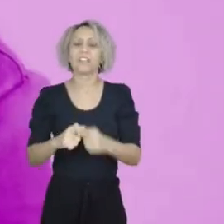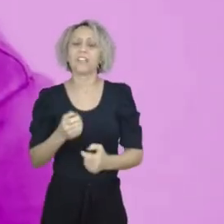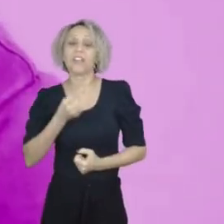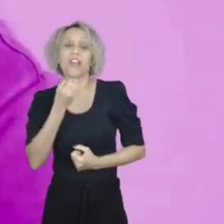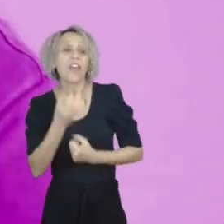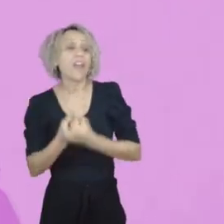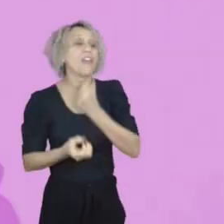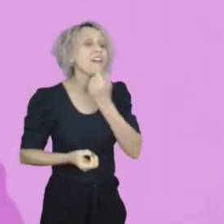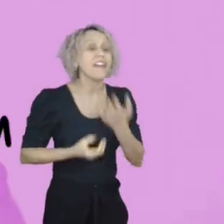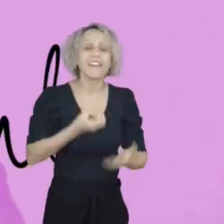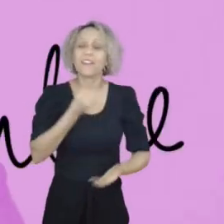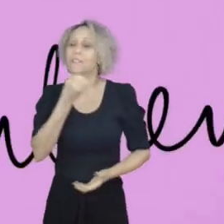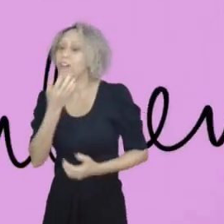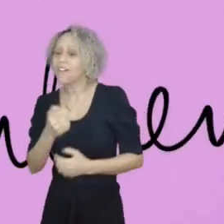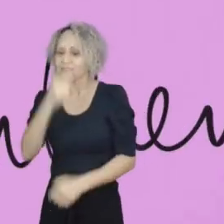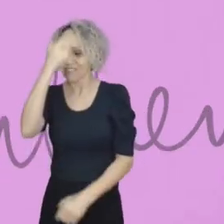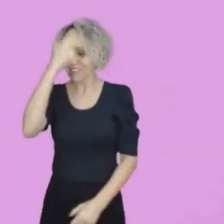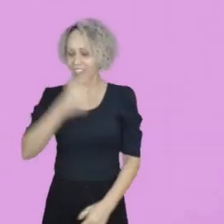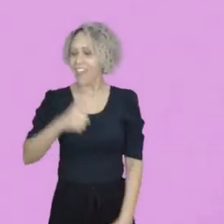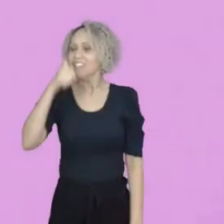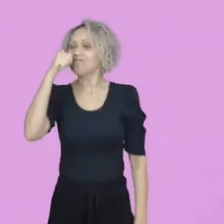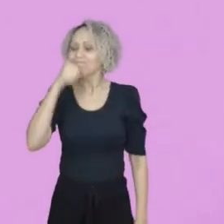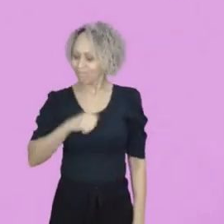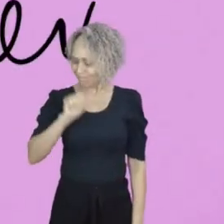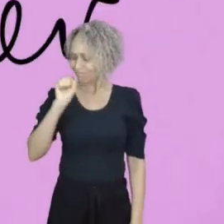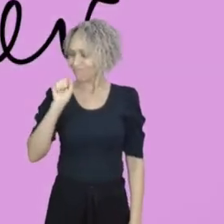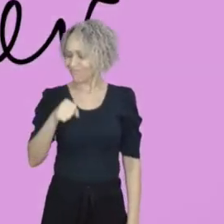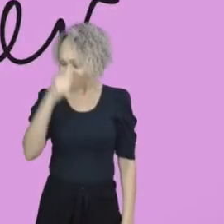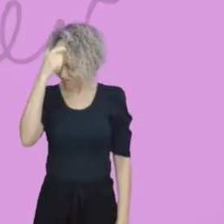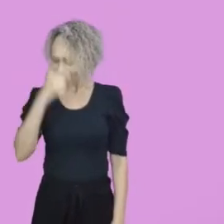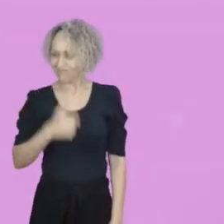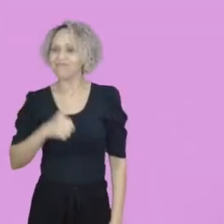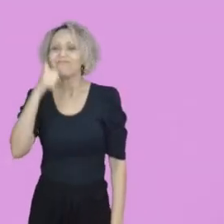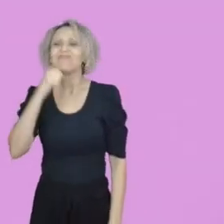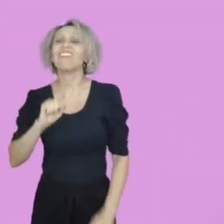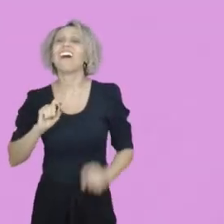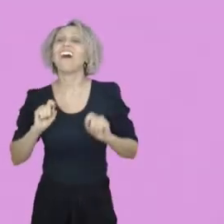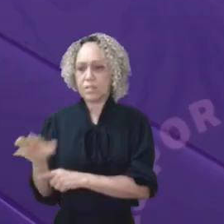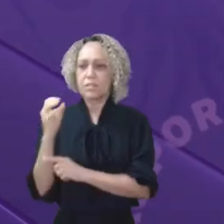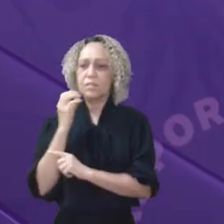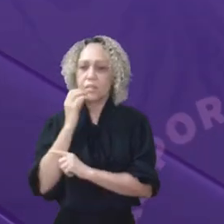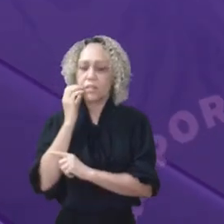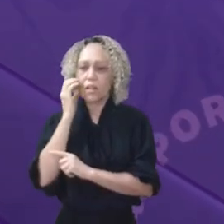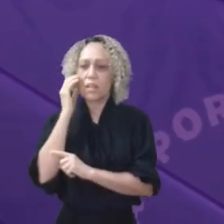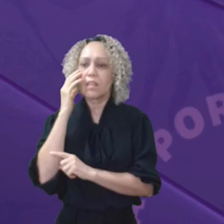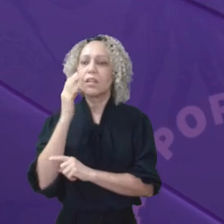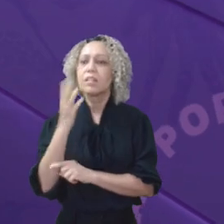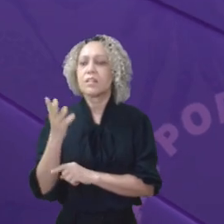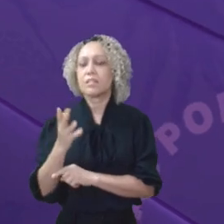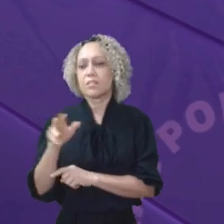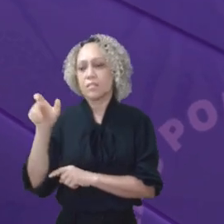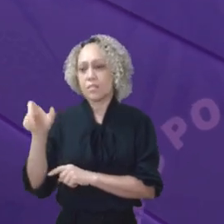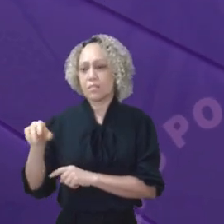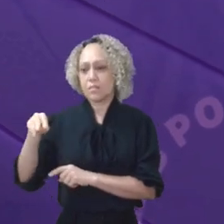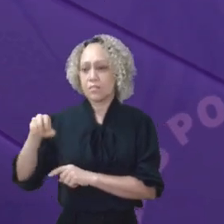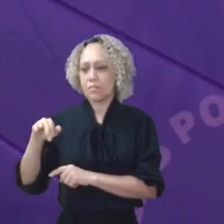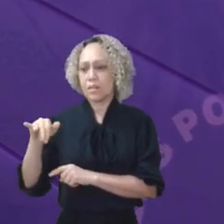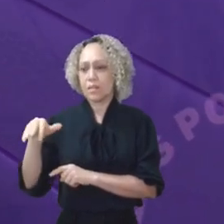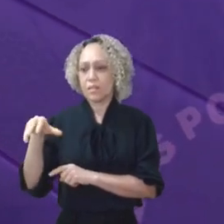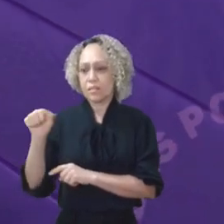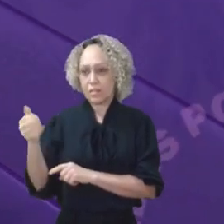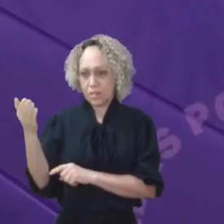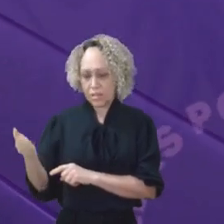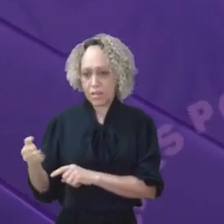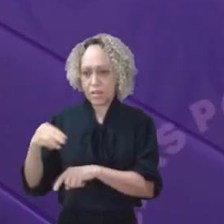Porque eu sou mulher pra fazer. Com Márcia Lopes. Márcia